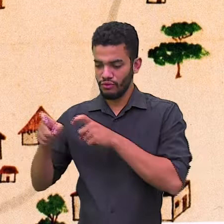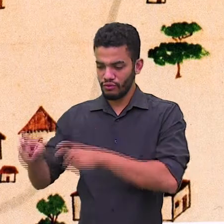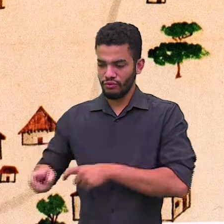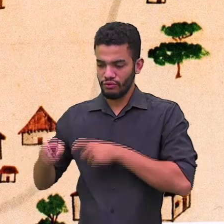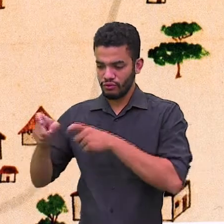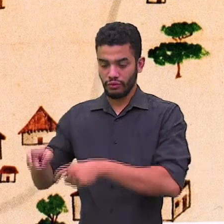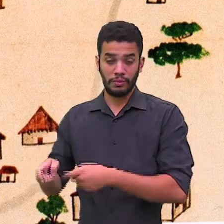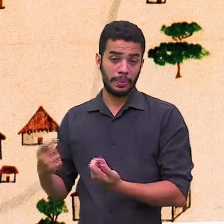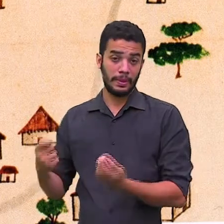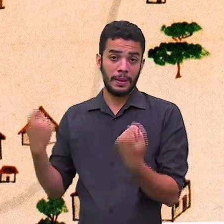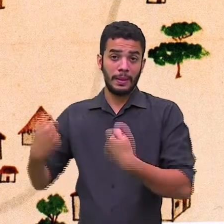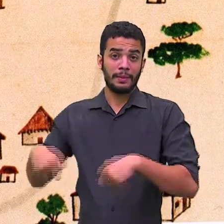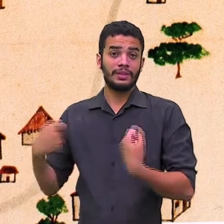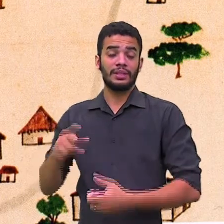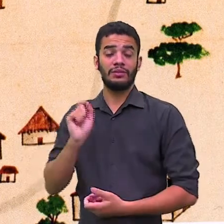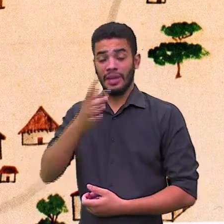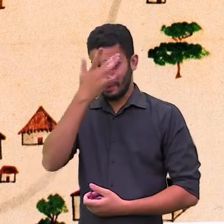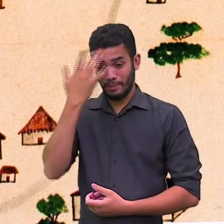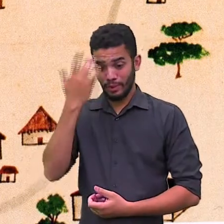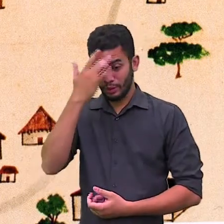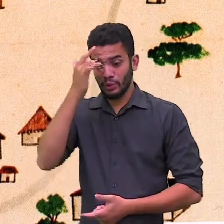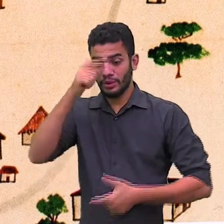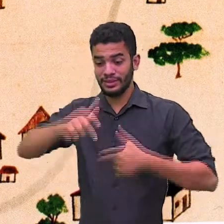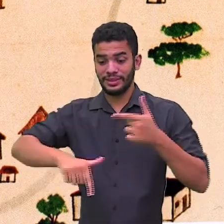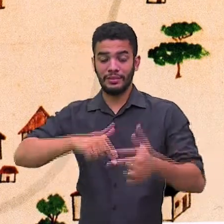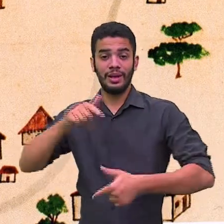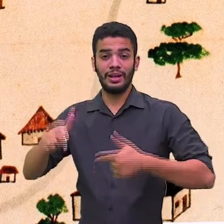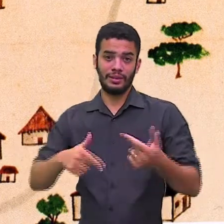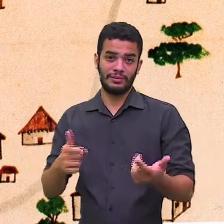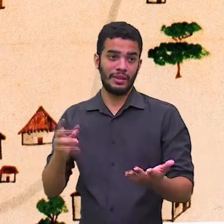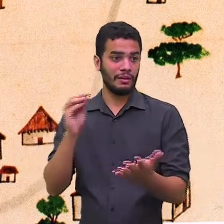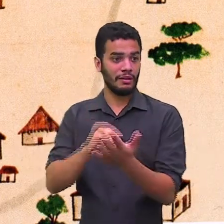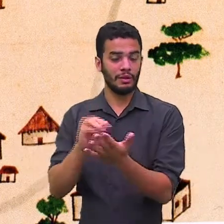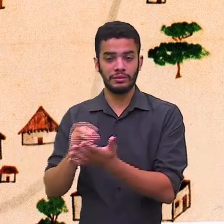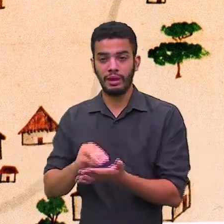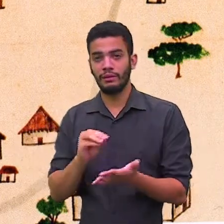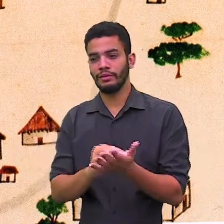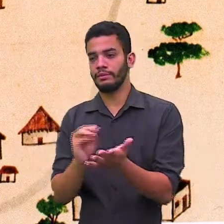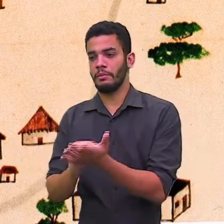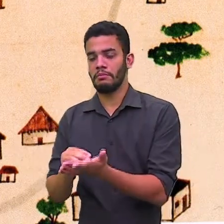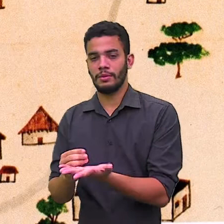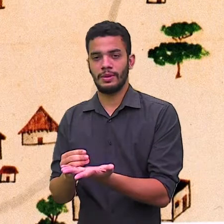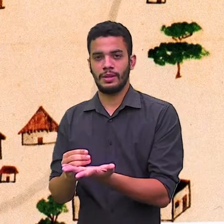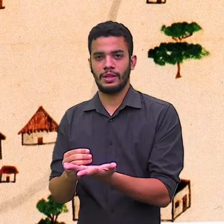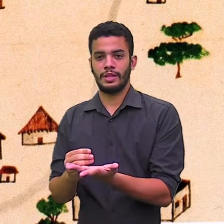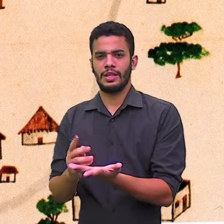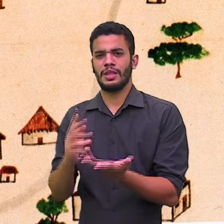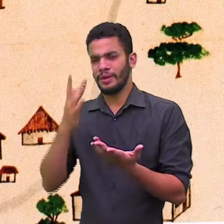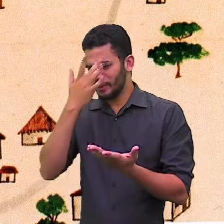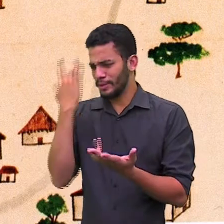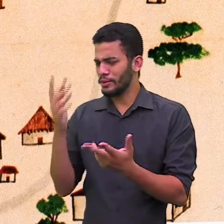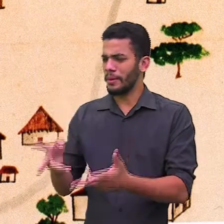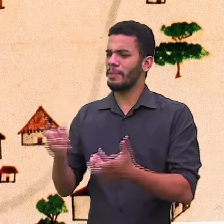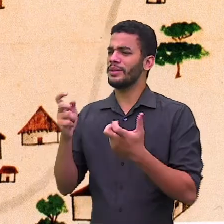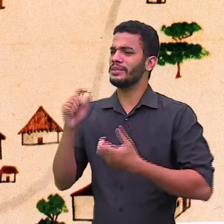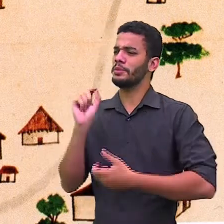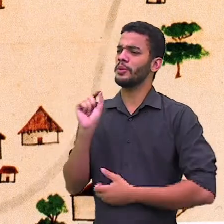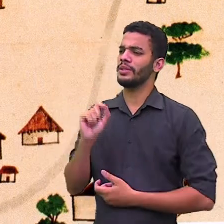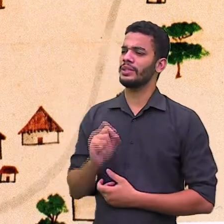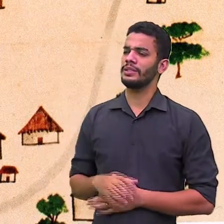de obra, os portugueses encontraram na escravidão a saída para a falta de